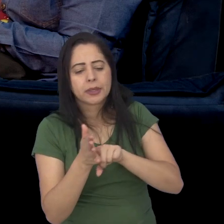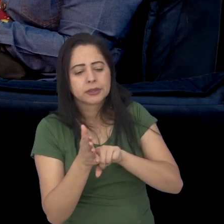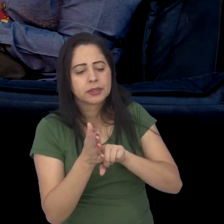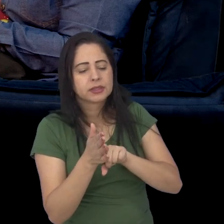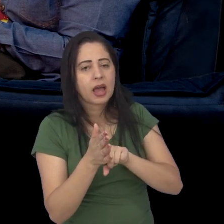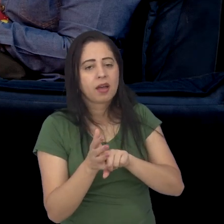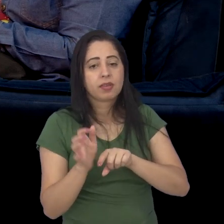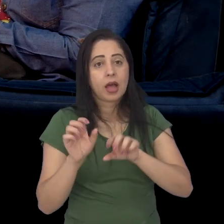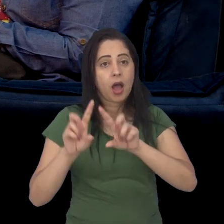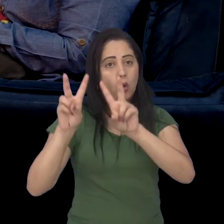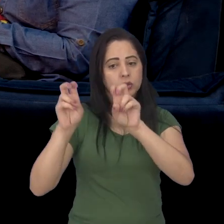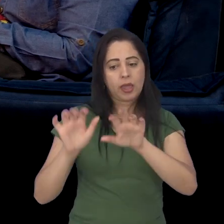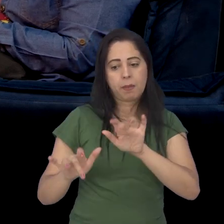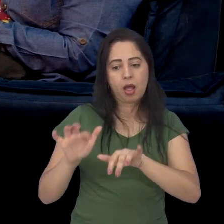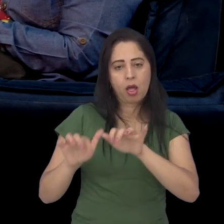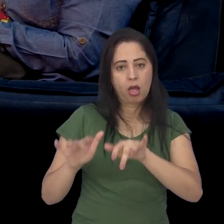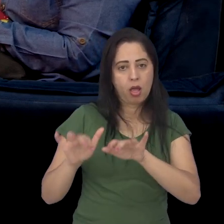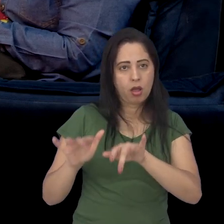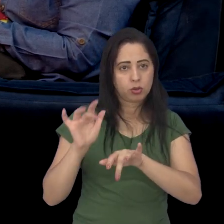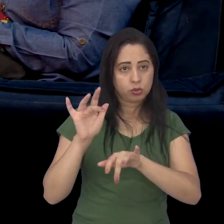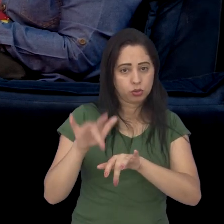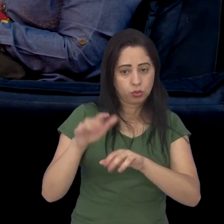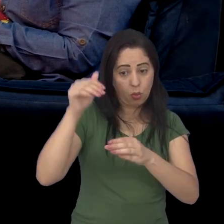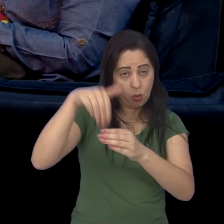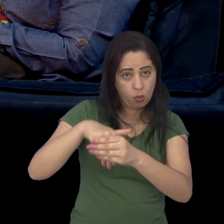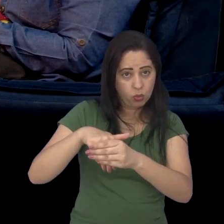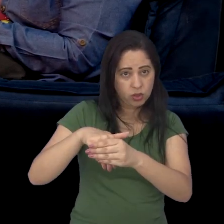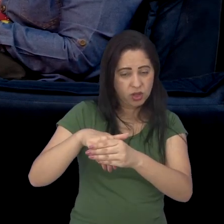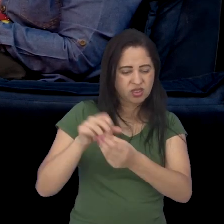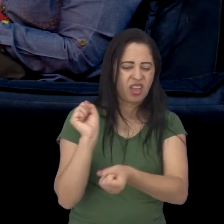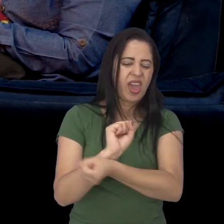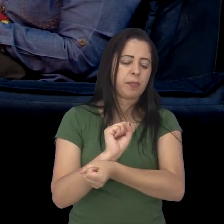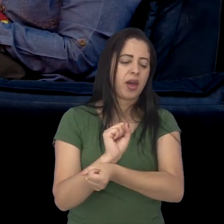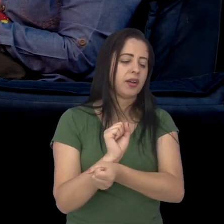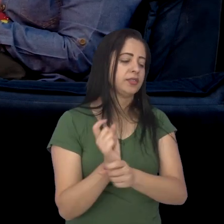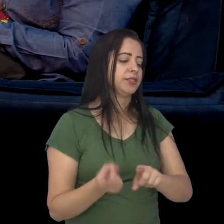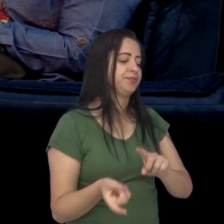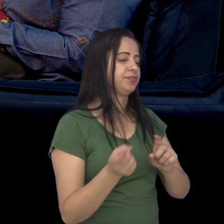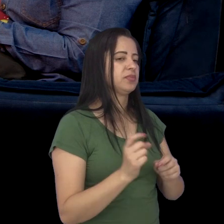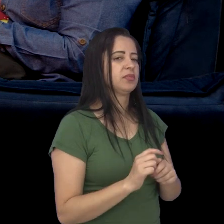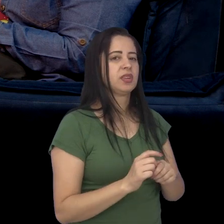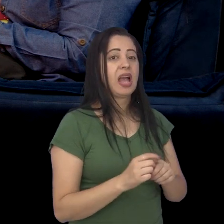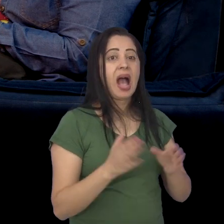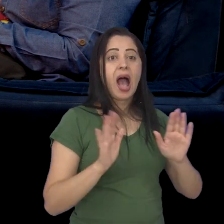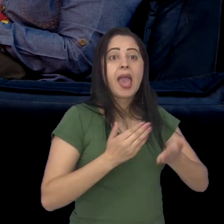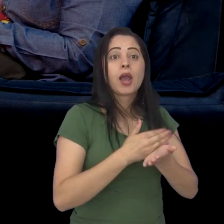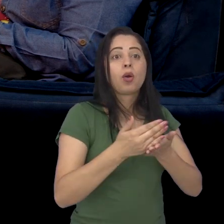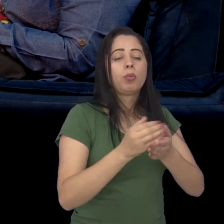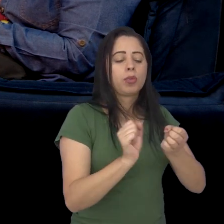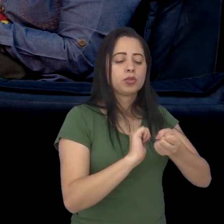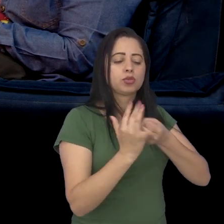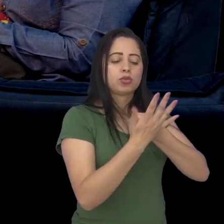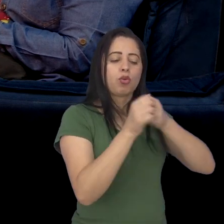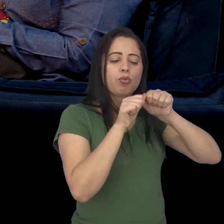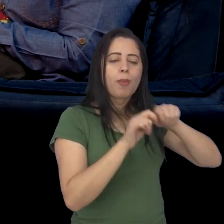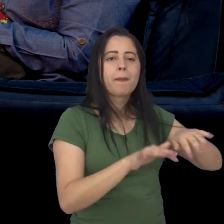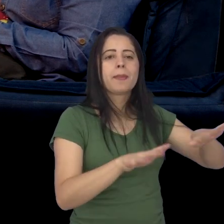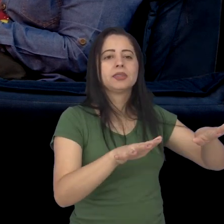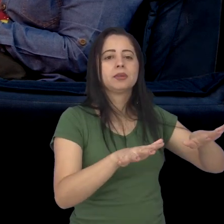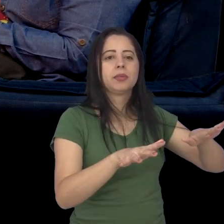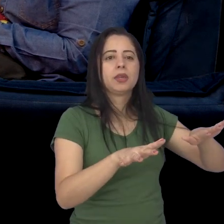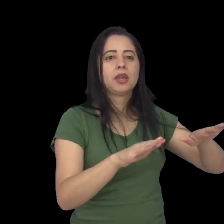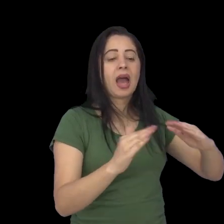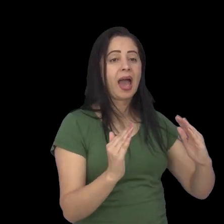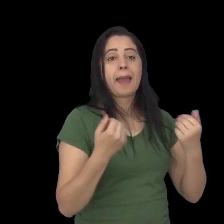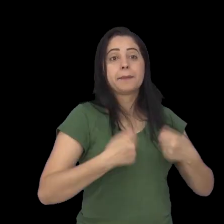a urna e parava. Quando entrou a pandemia, a gente em trabalho remoto, eu falei, agora eu tenho bastante tempo para